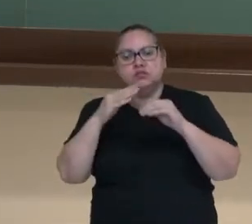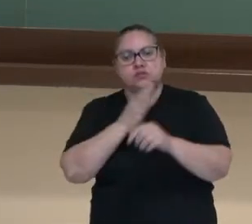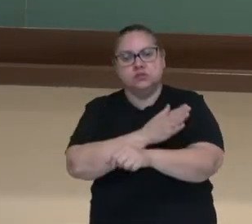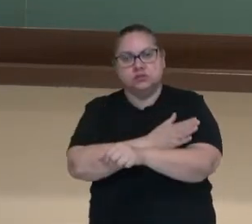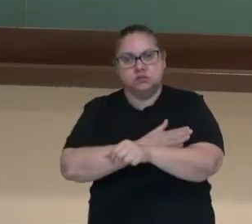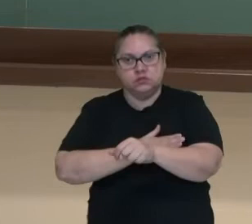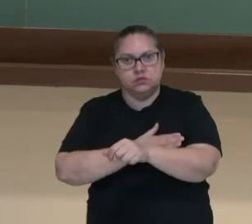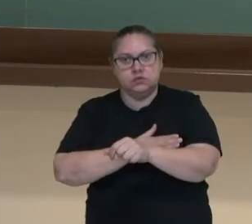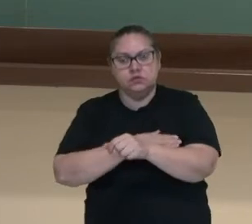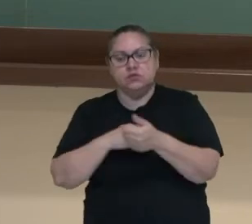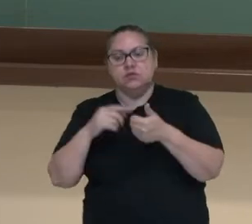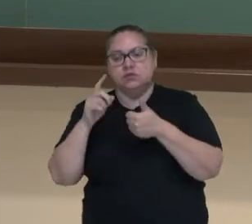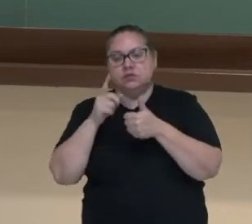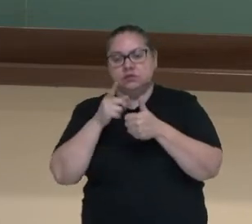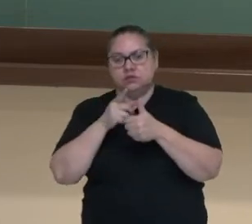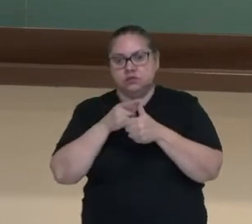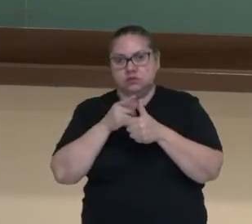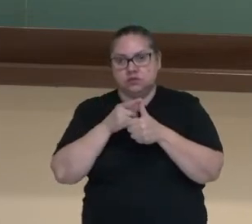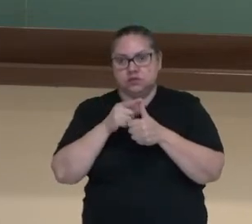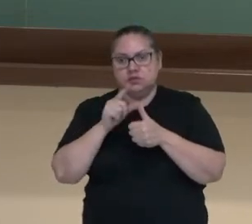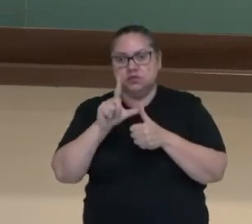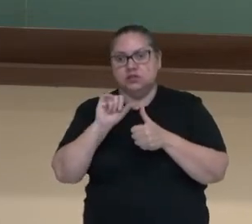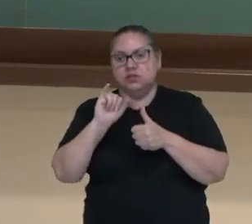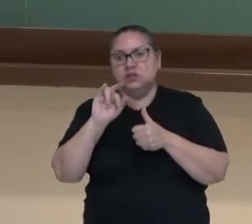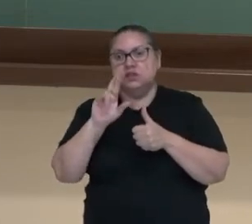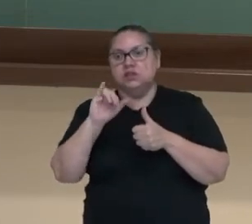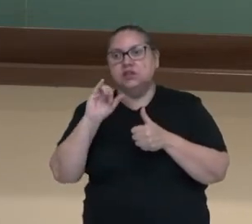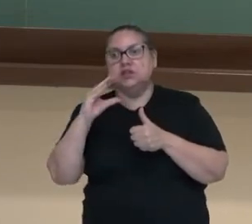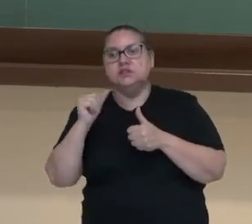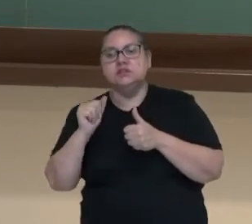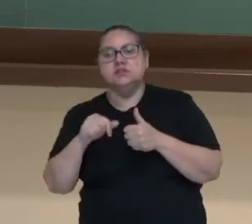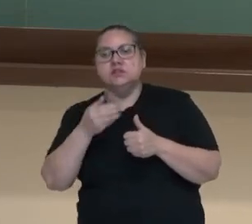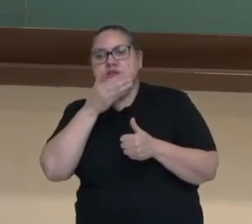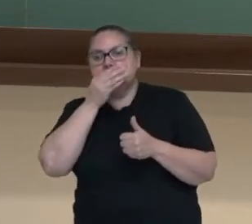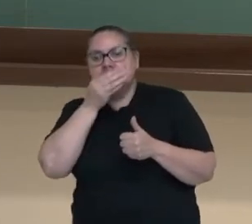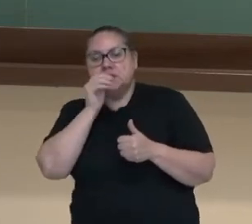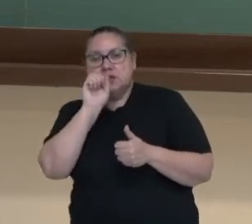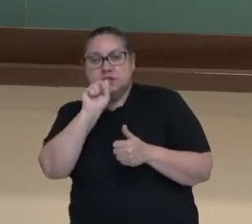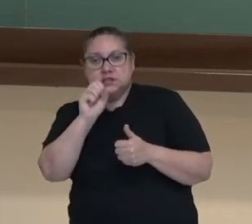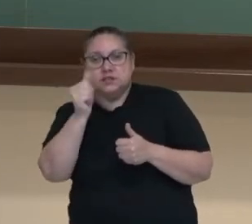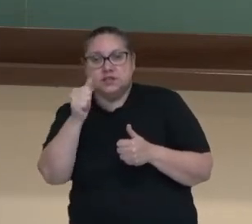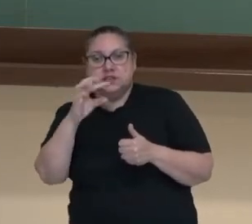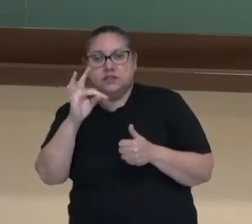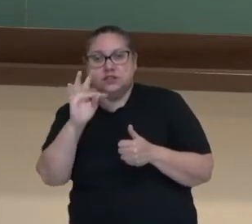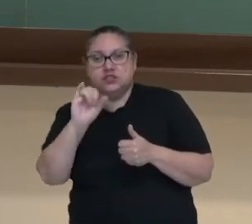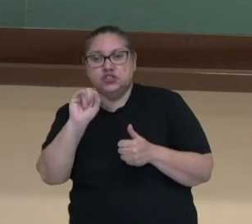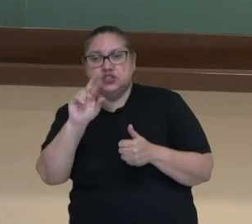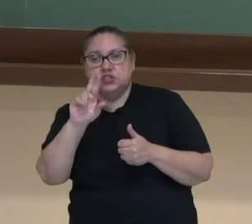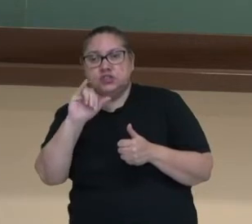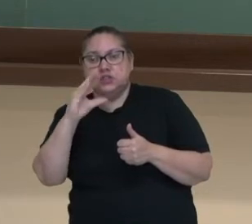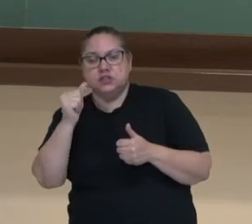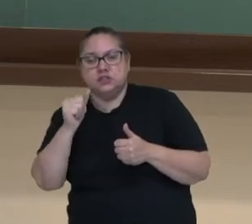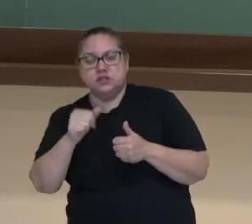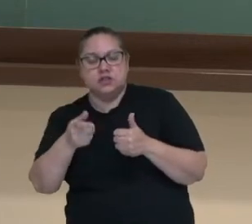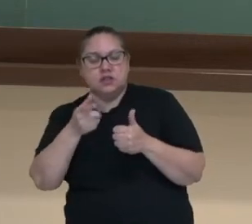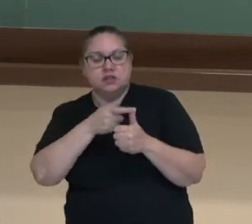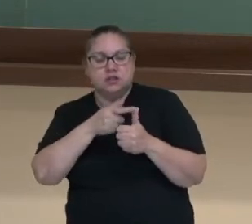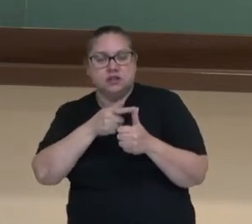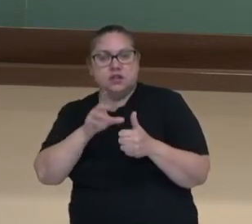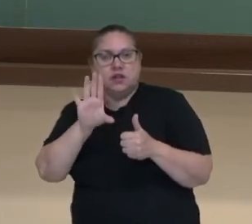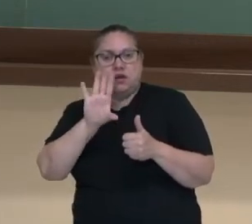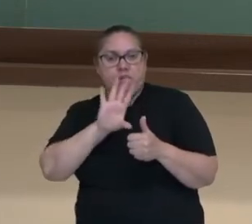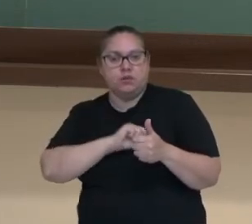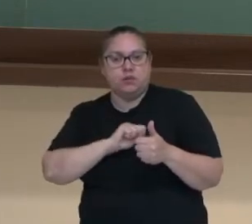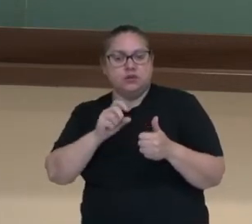medievais são as cantigas líricas e as satíricas. As líricas intitulavam-se de amor e de amigo.